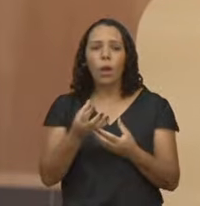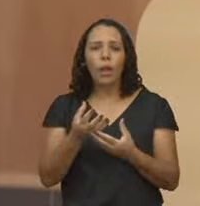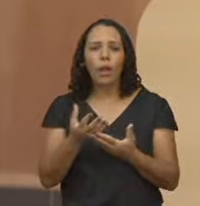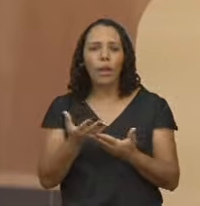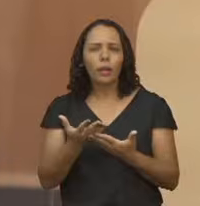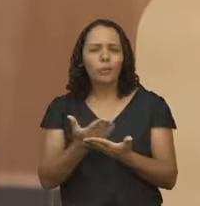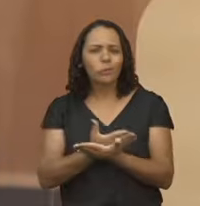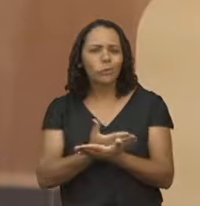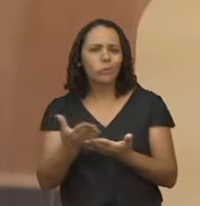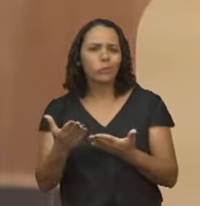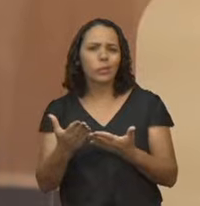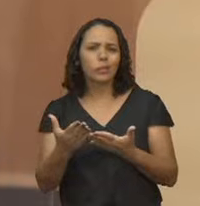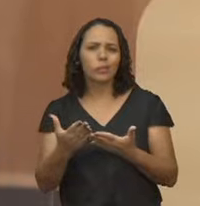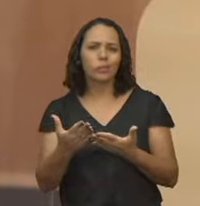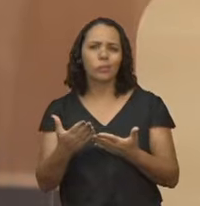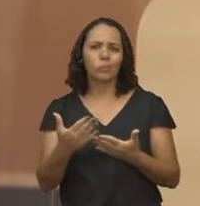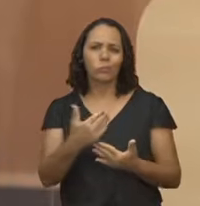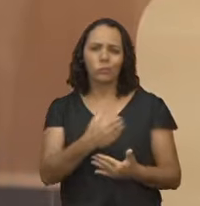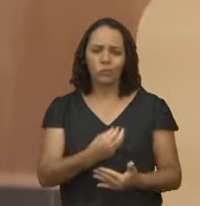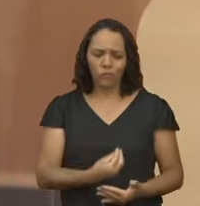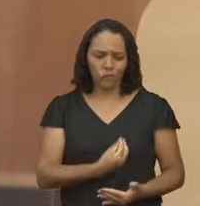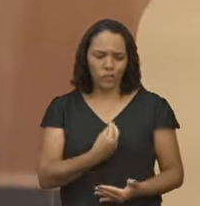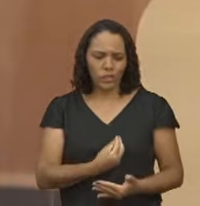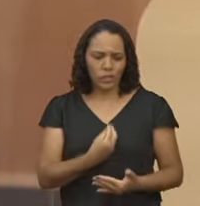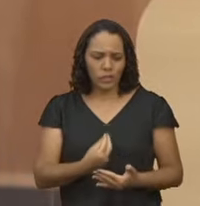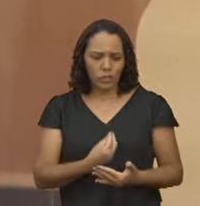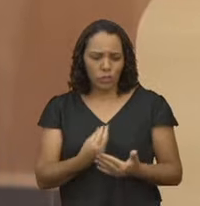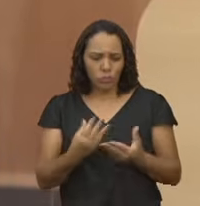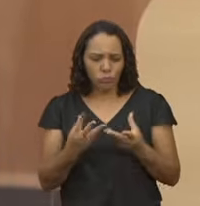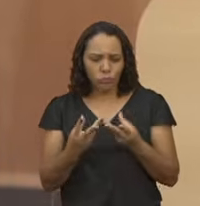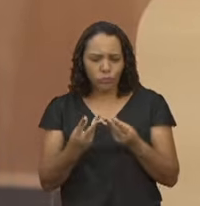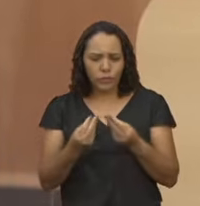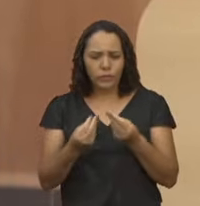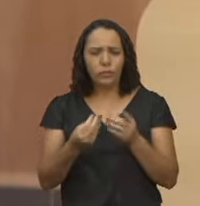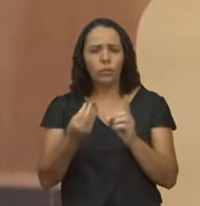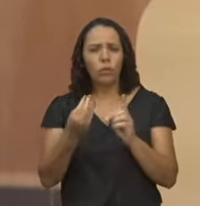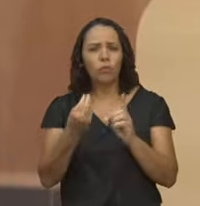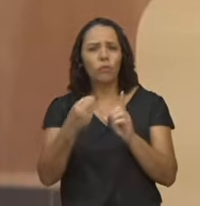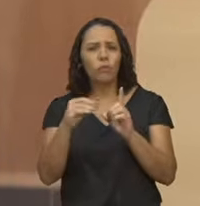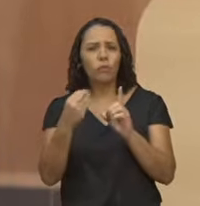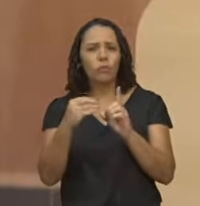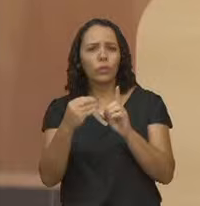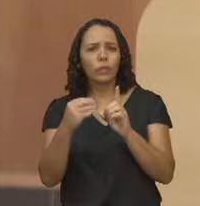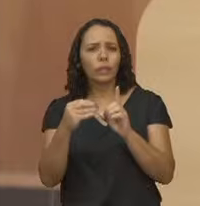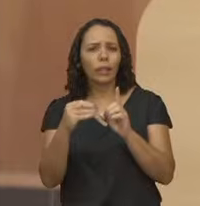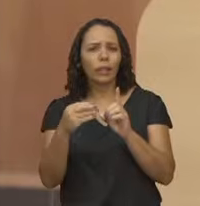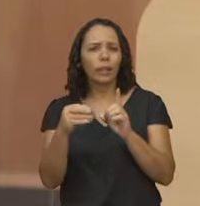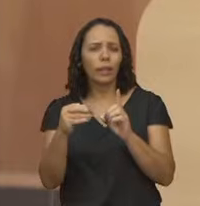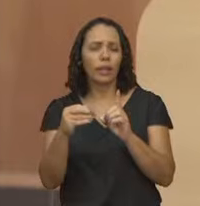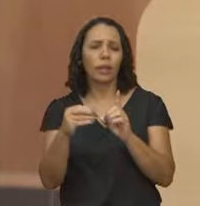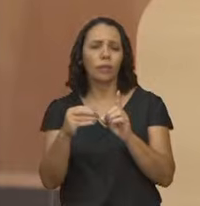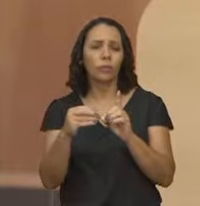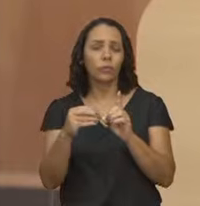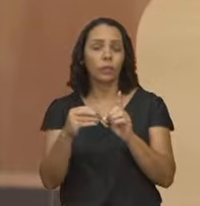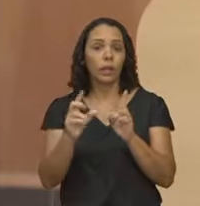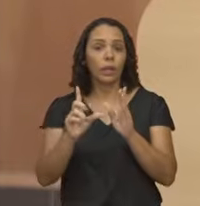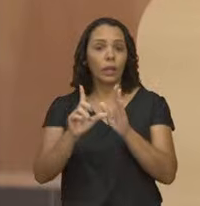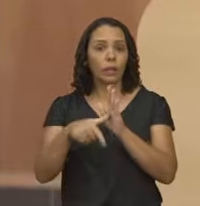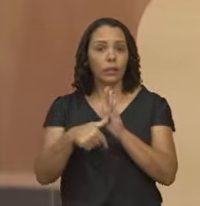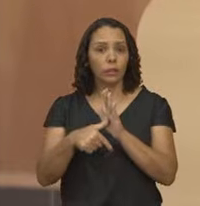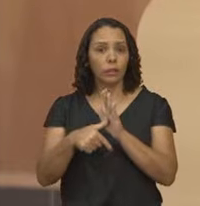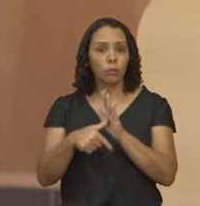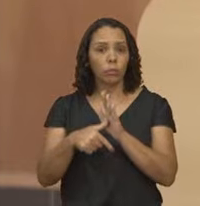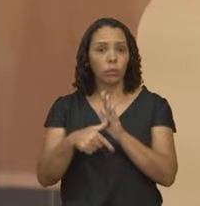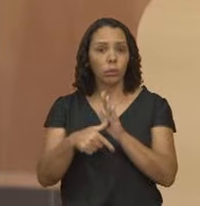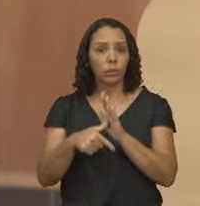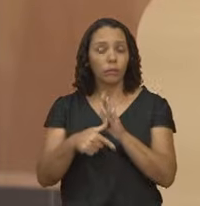sensível. E é comum, depois de, às vezes, muito tempo, ela trazer esse tema e não perceber que era aquela situação